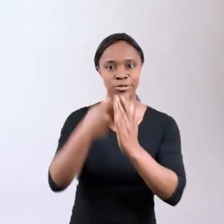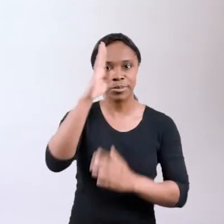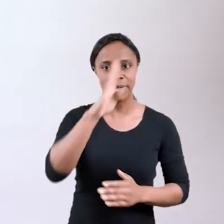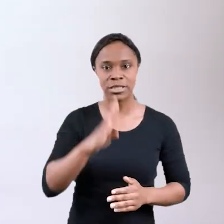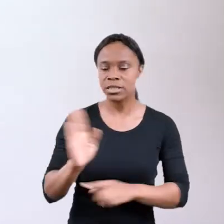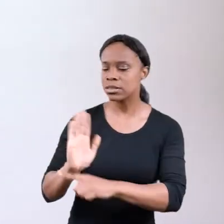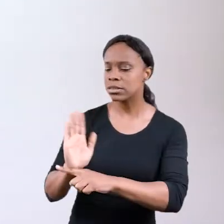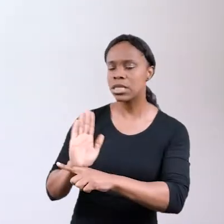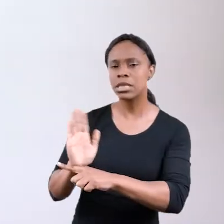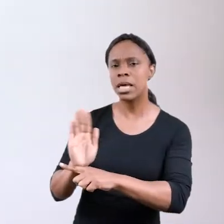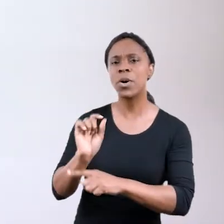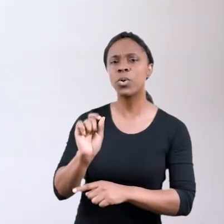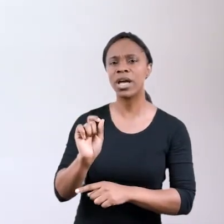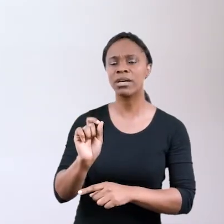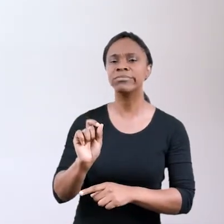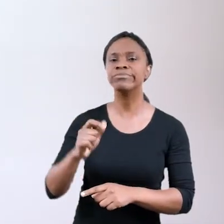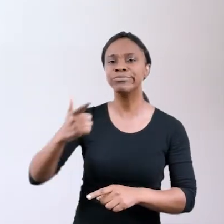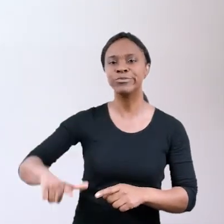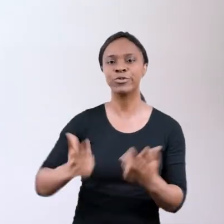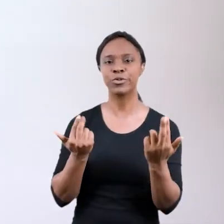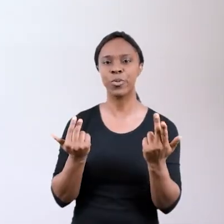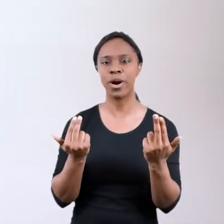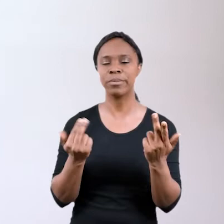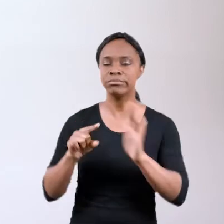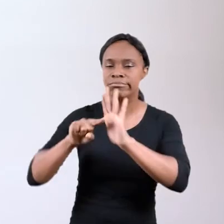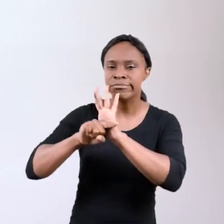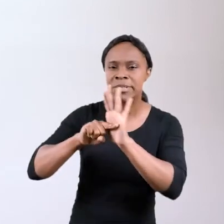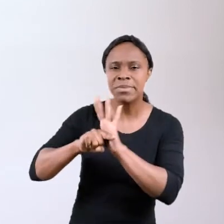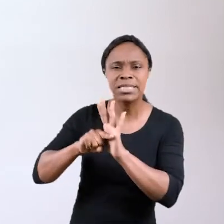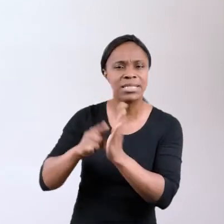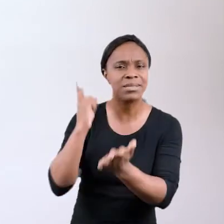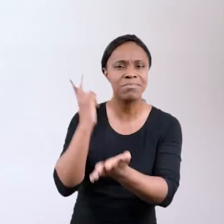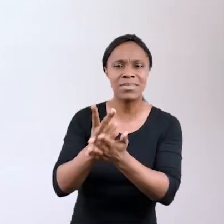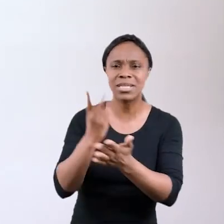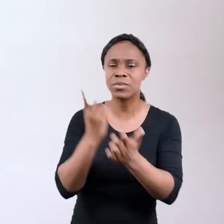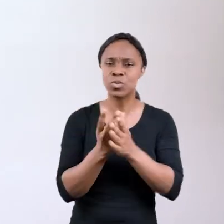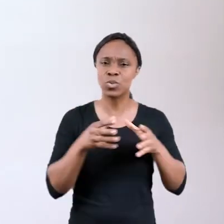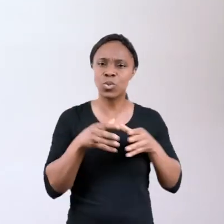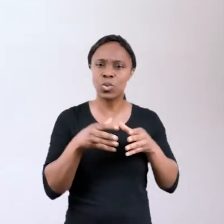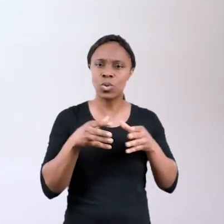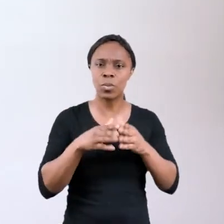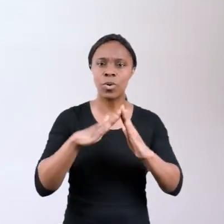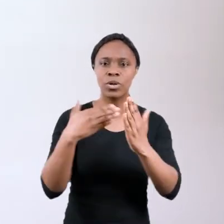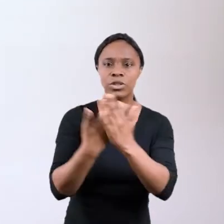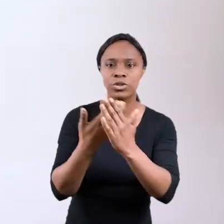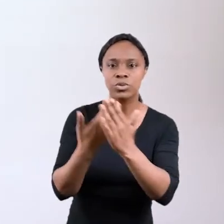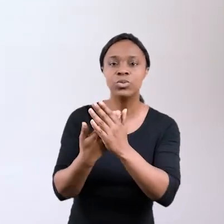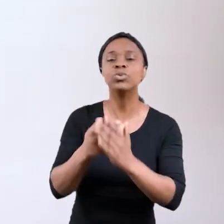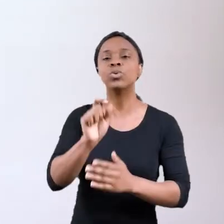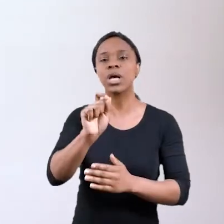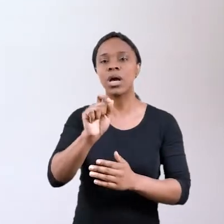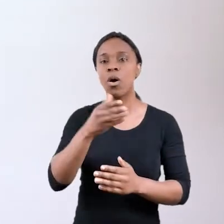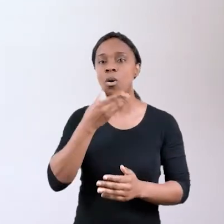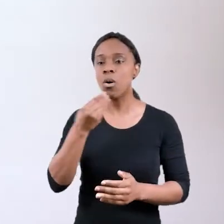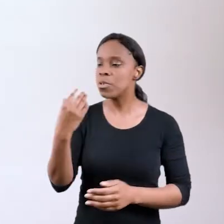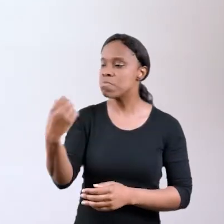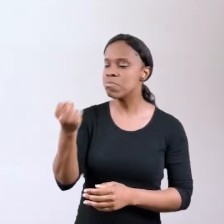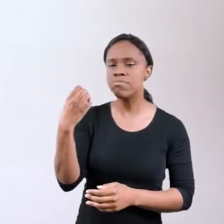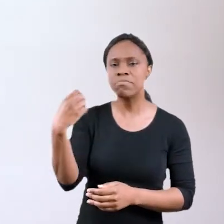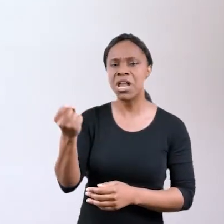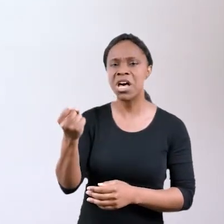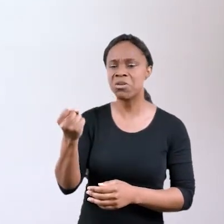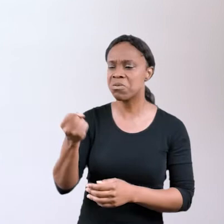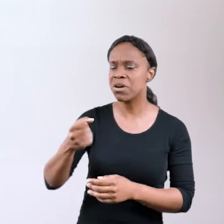cinema, a situação se repete. Segundo pesquisa do mesmo grupo de estudos, há predominância de homens brancos em todas